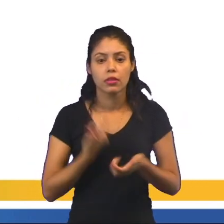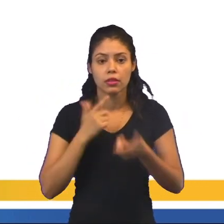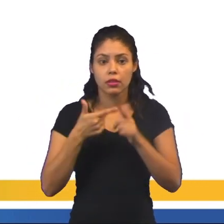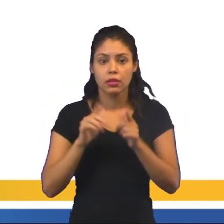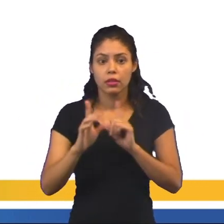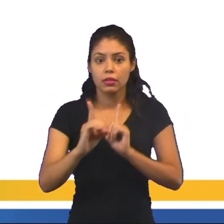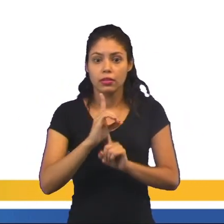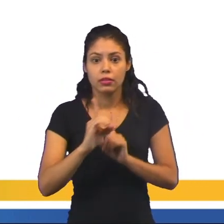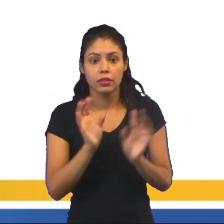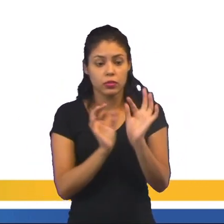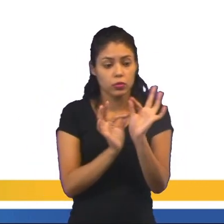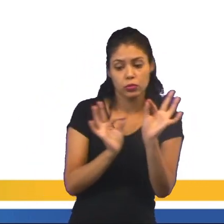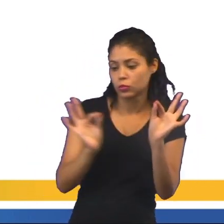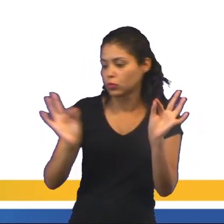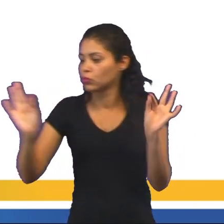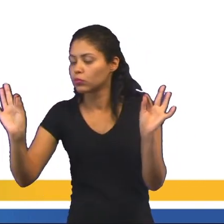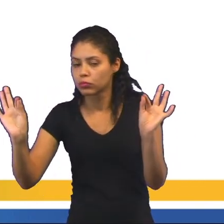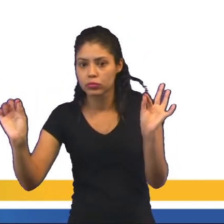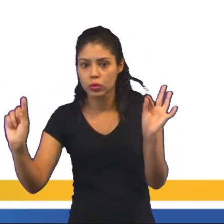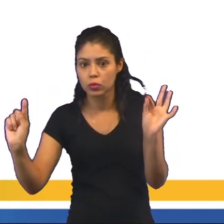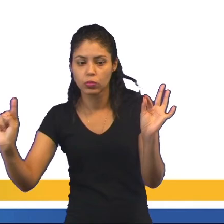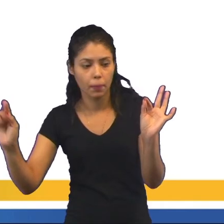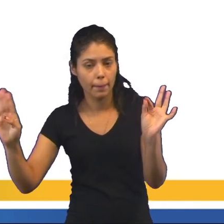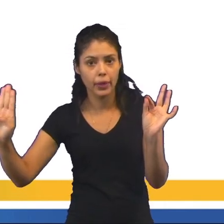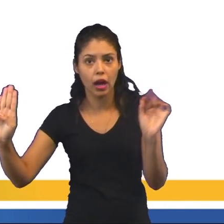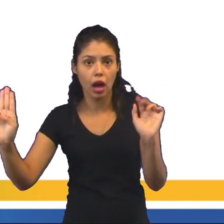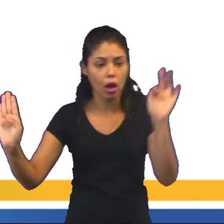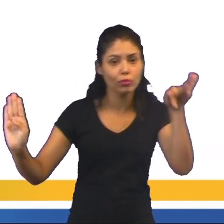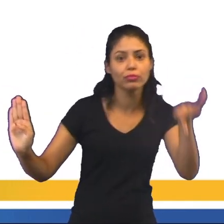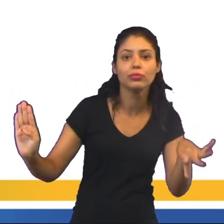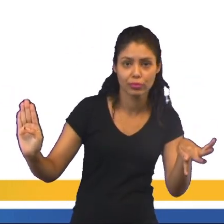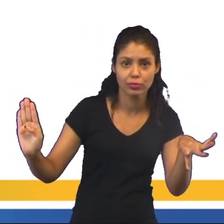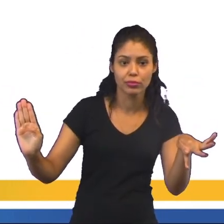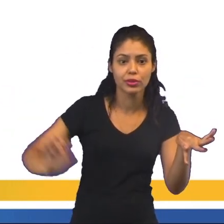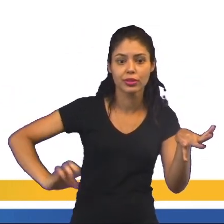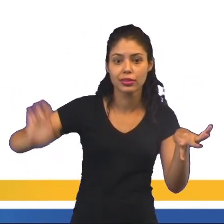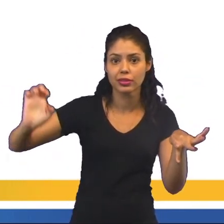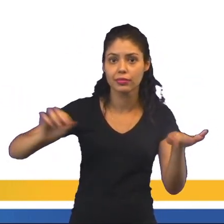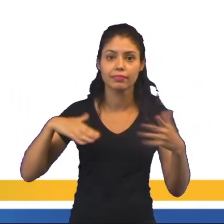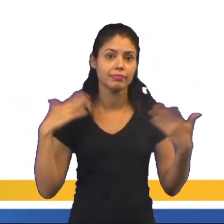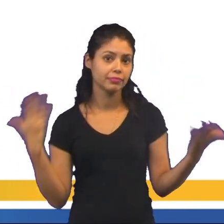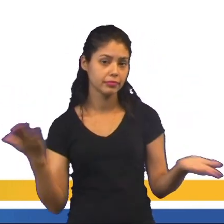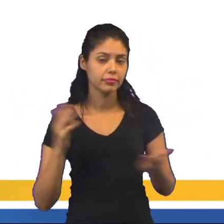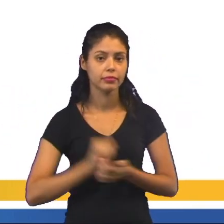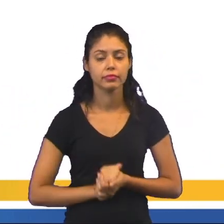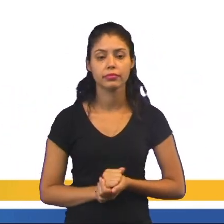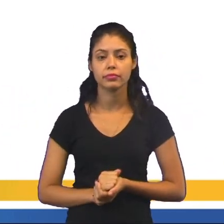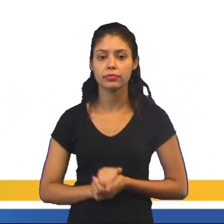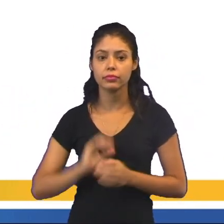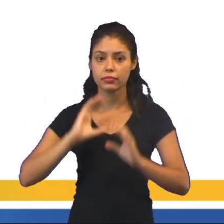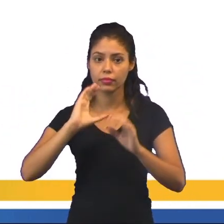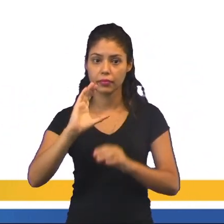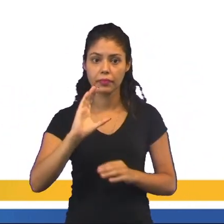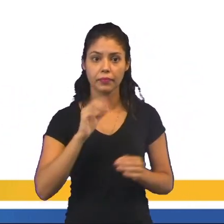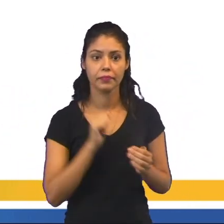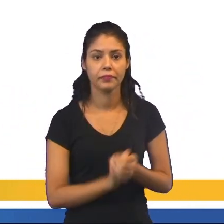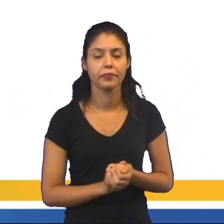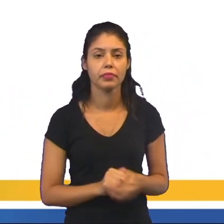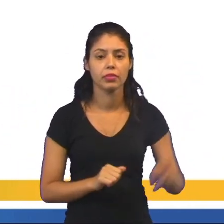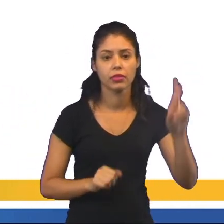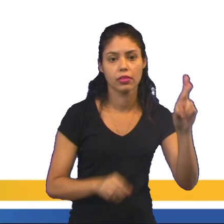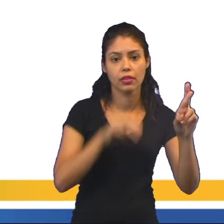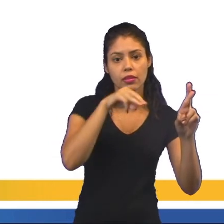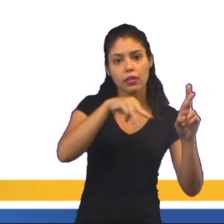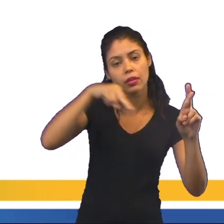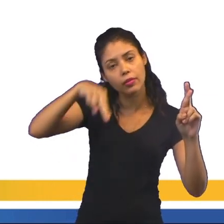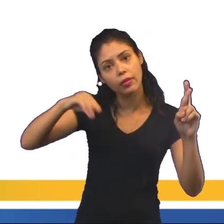letra D, ela tem o início ali, ó, do B ao infinito do lado esquerdo. E a letra C, ela vem demarcando